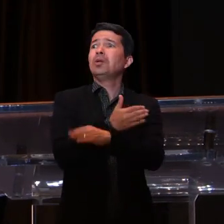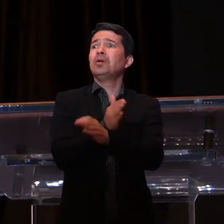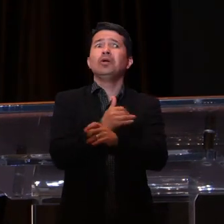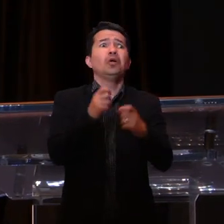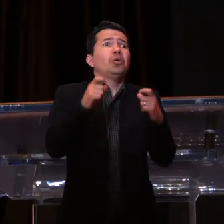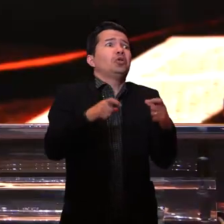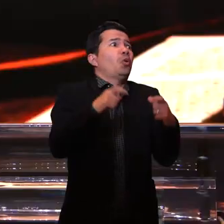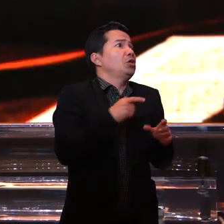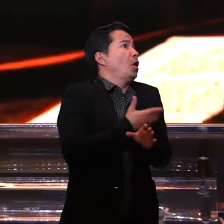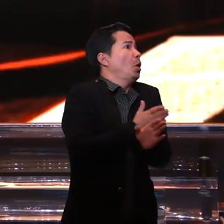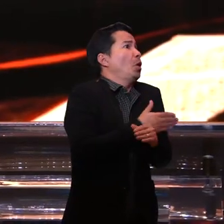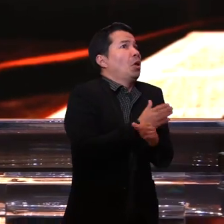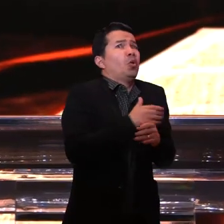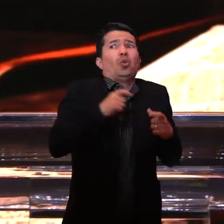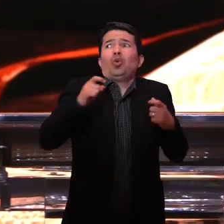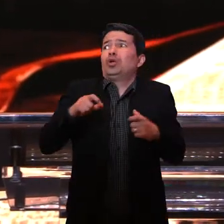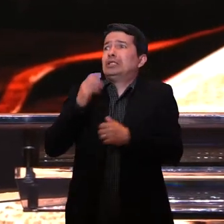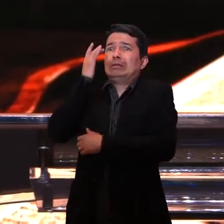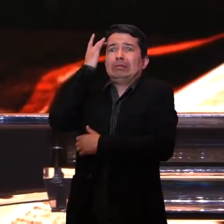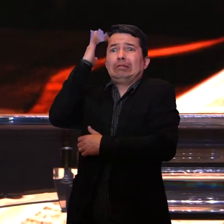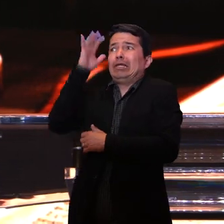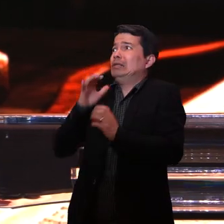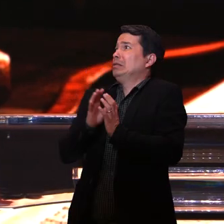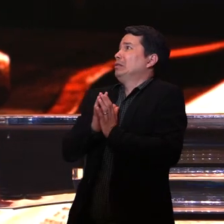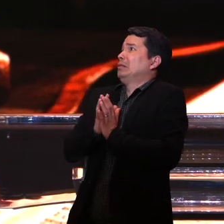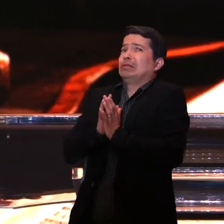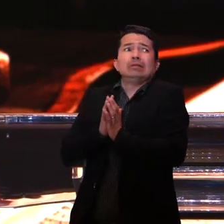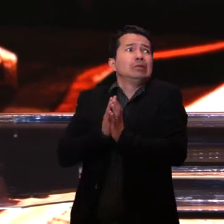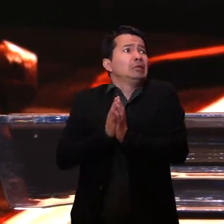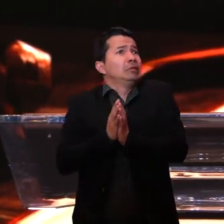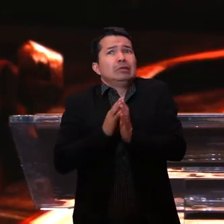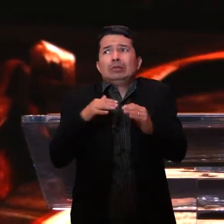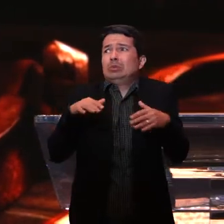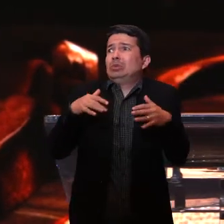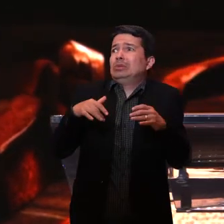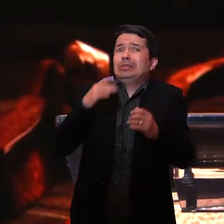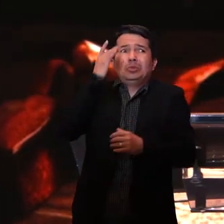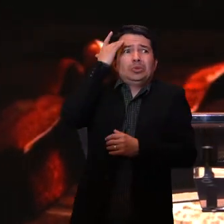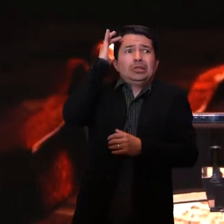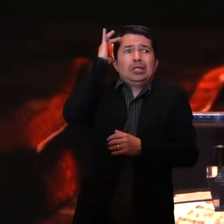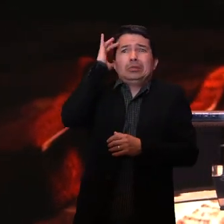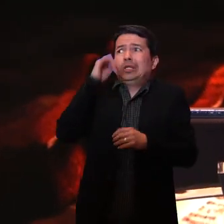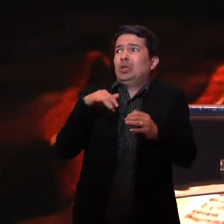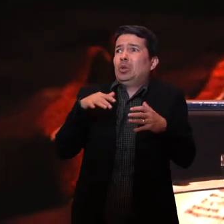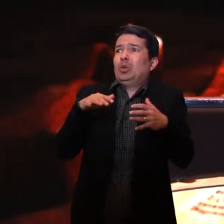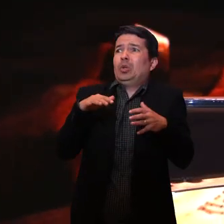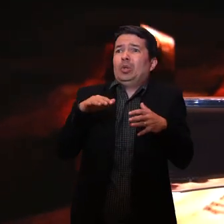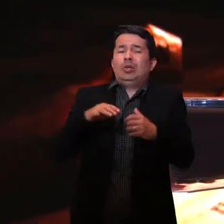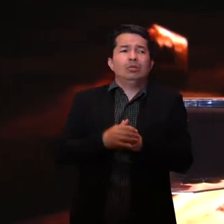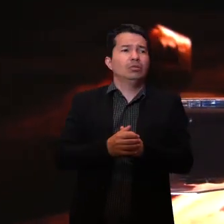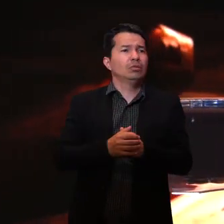sem saber o que fazer, para onde ir, apalpando caminhos.